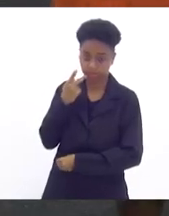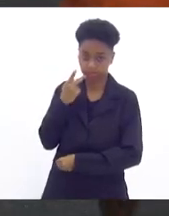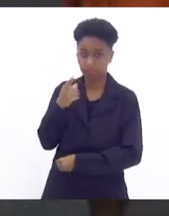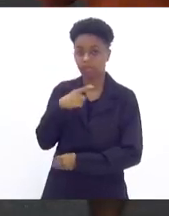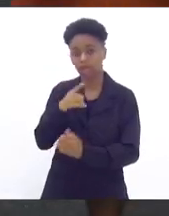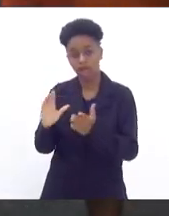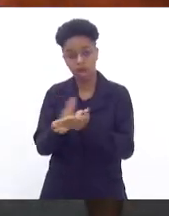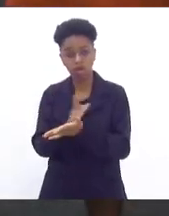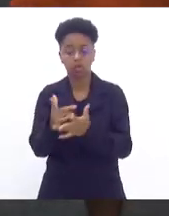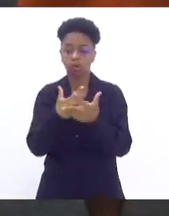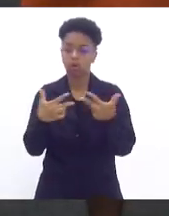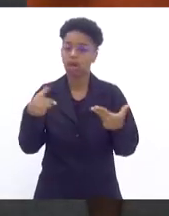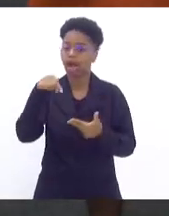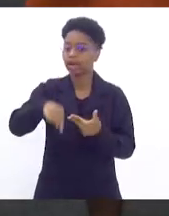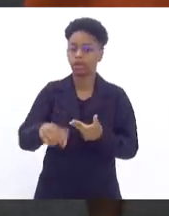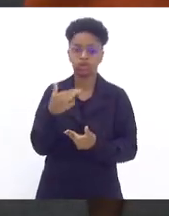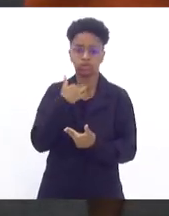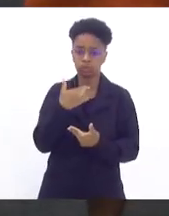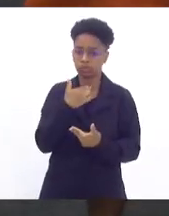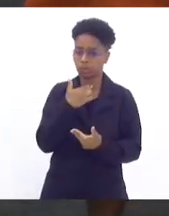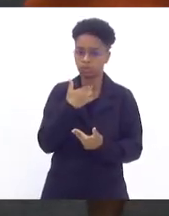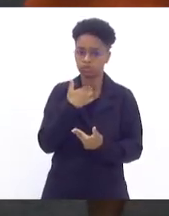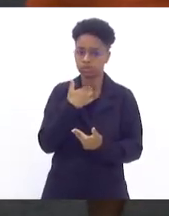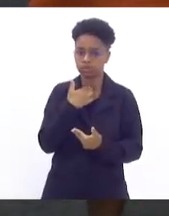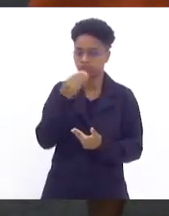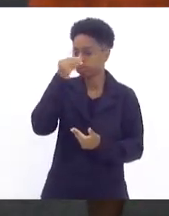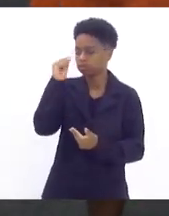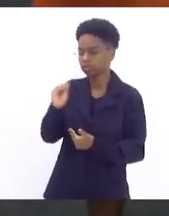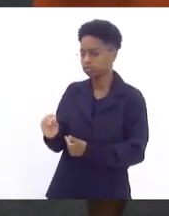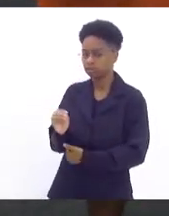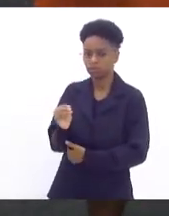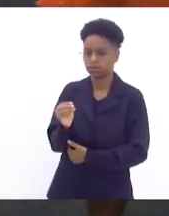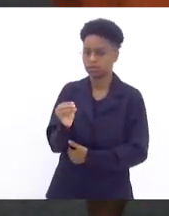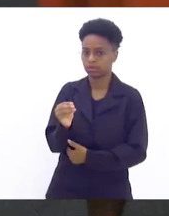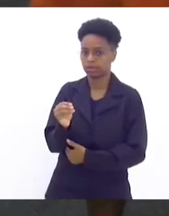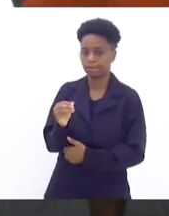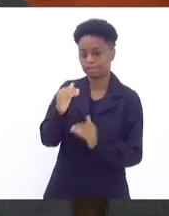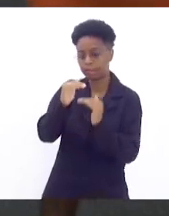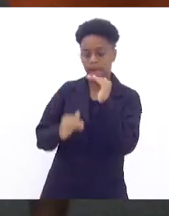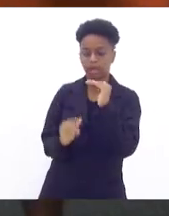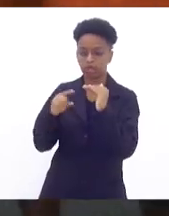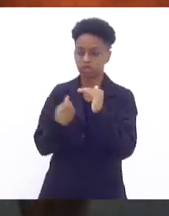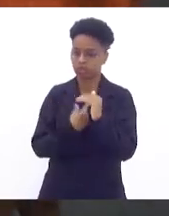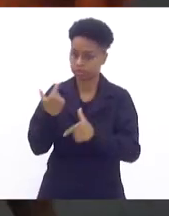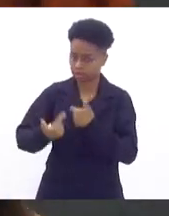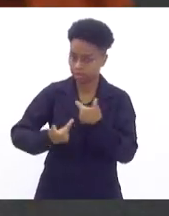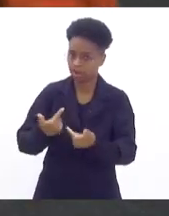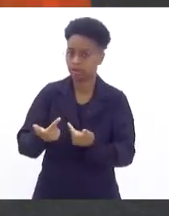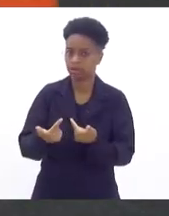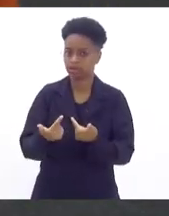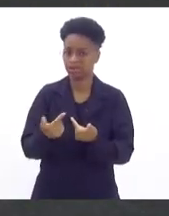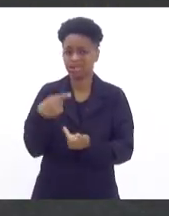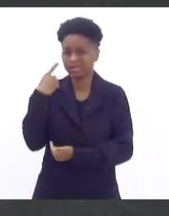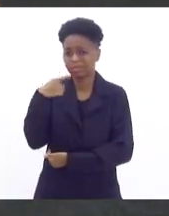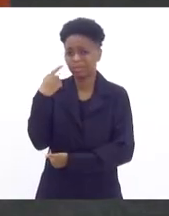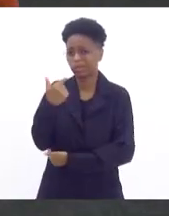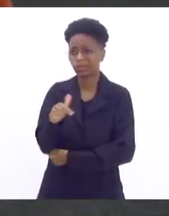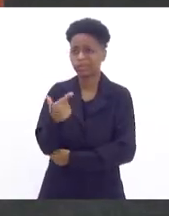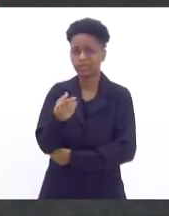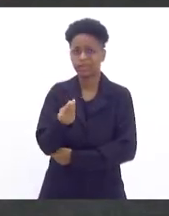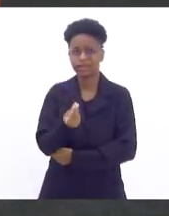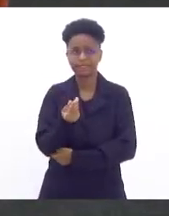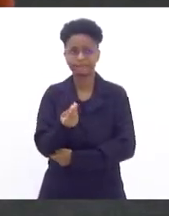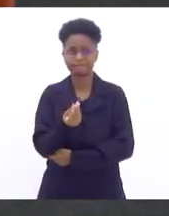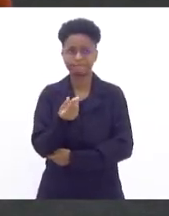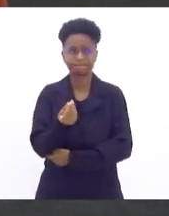tem umas questões aqui que nós não podemos desvalorizar o nosso trabalho deputados já já não tem muita